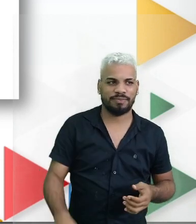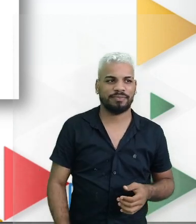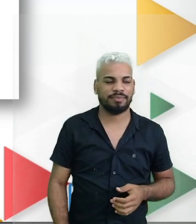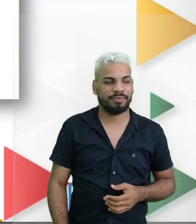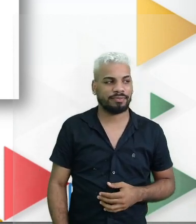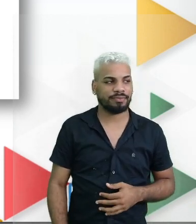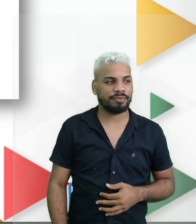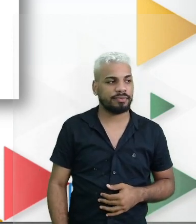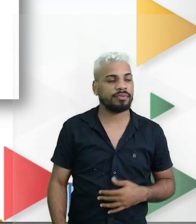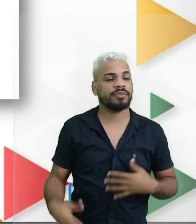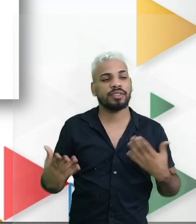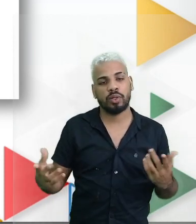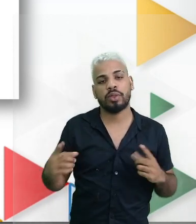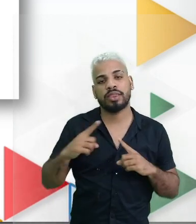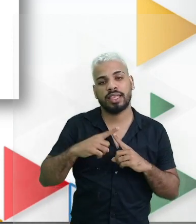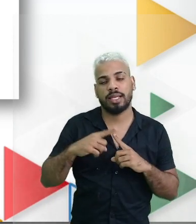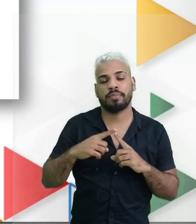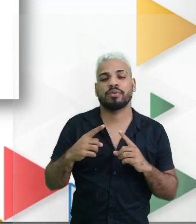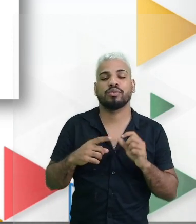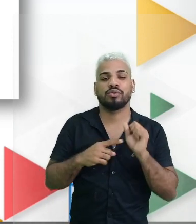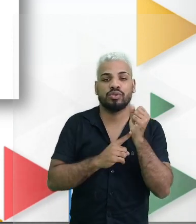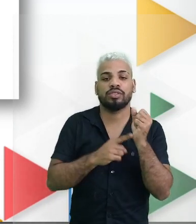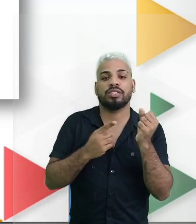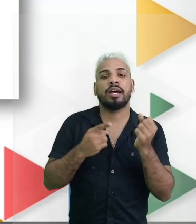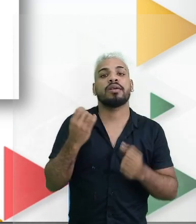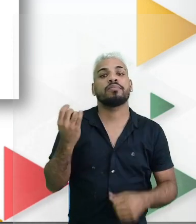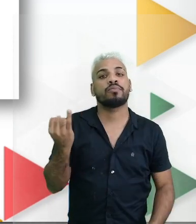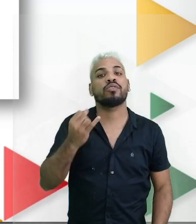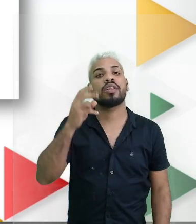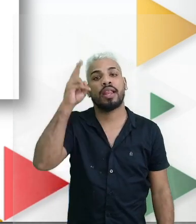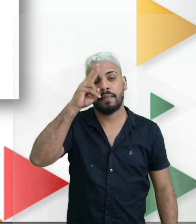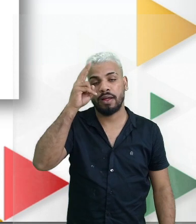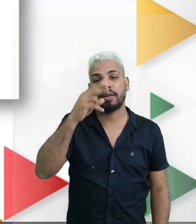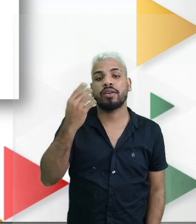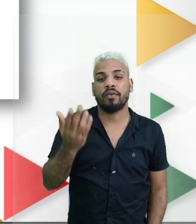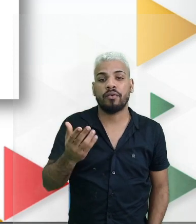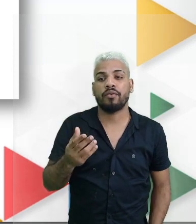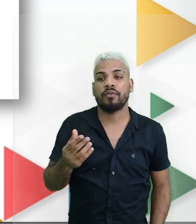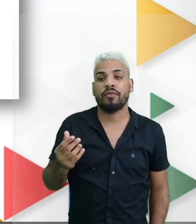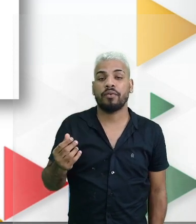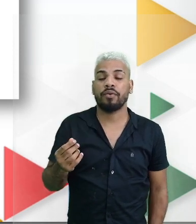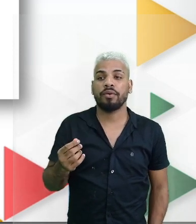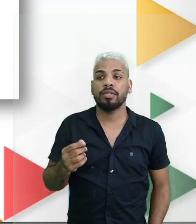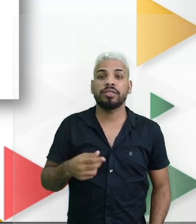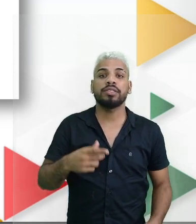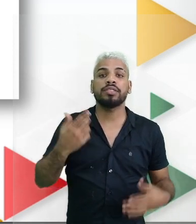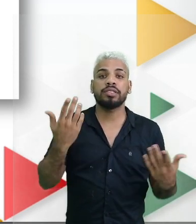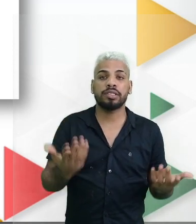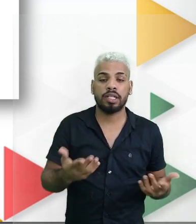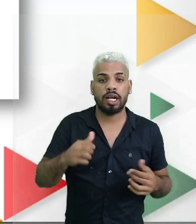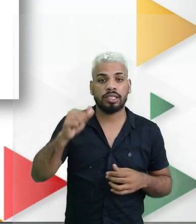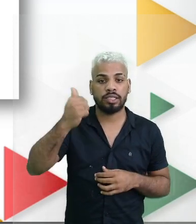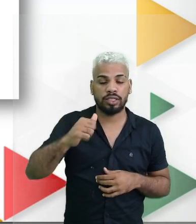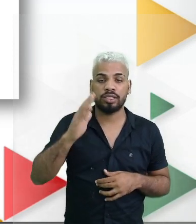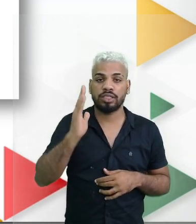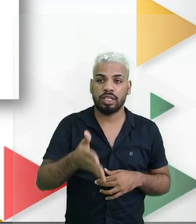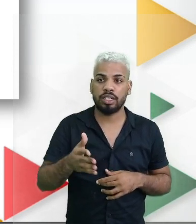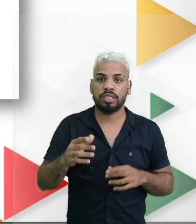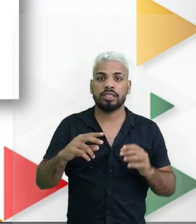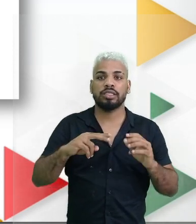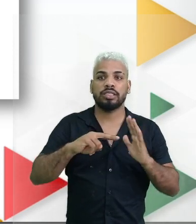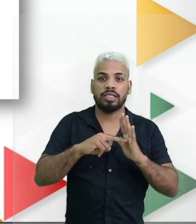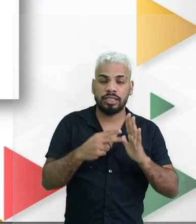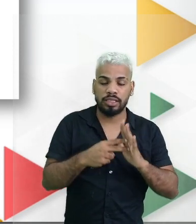os tipos de sujeito. E é importante lembrar que existe o quê? A análise que nós fazemos, a semântica,